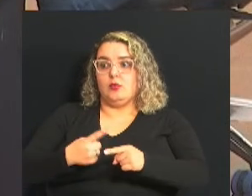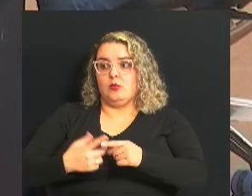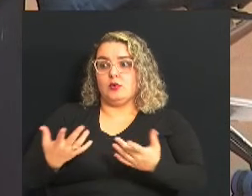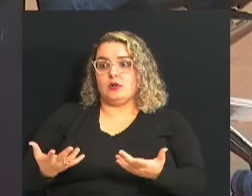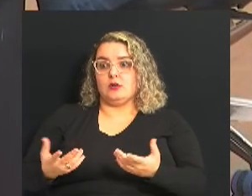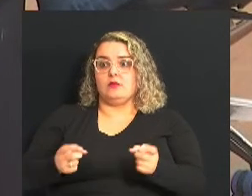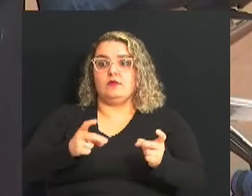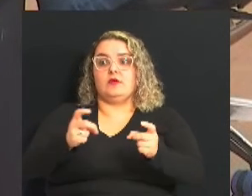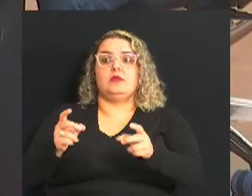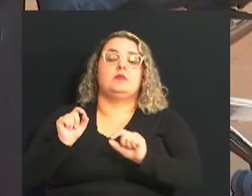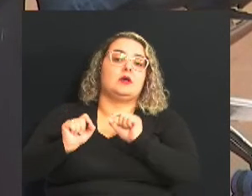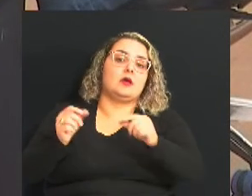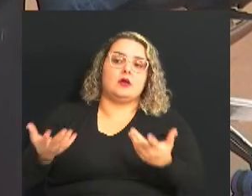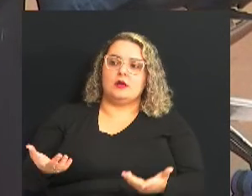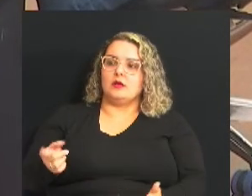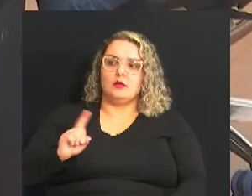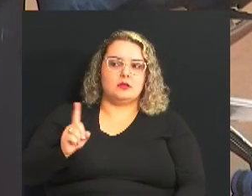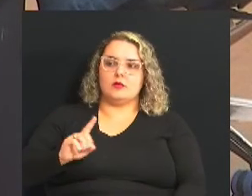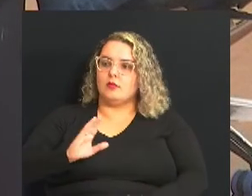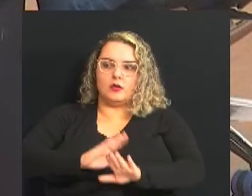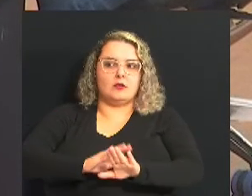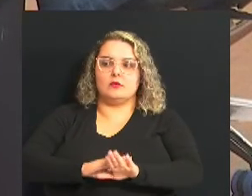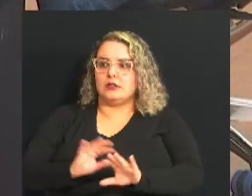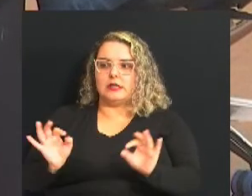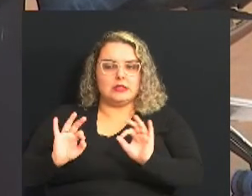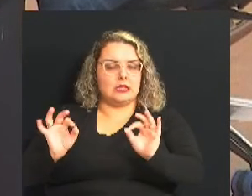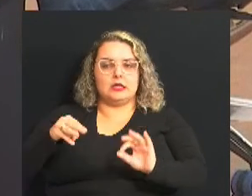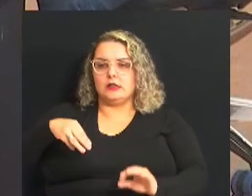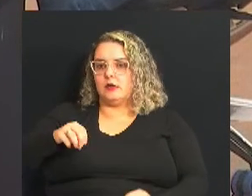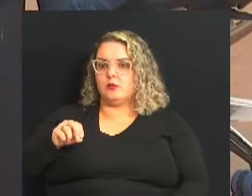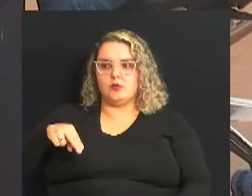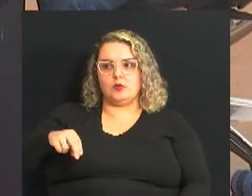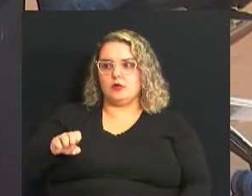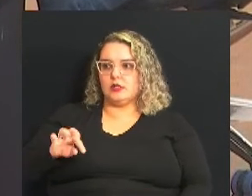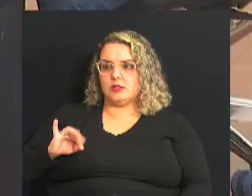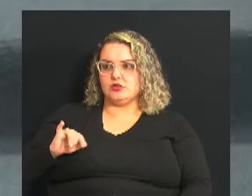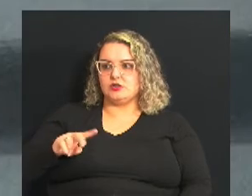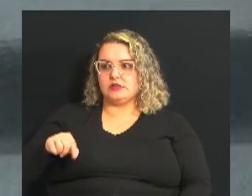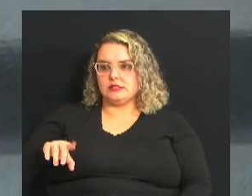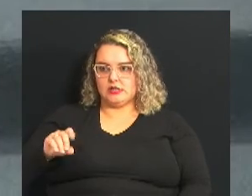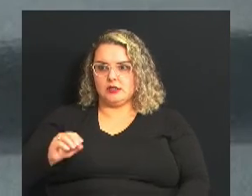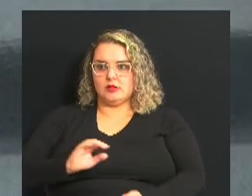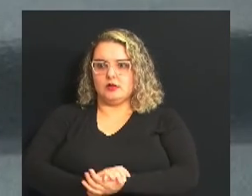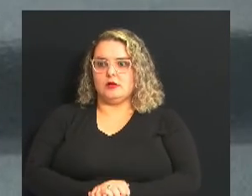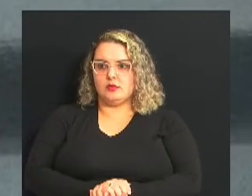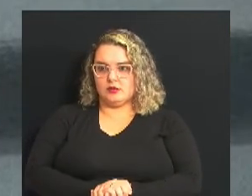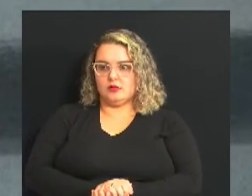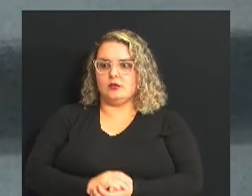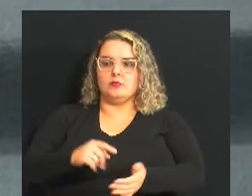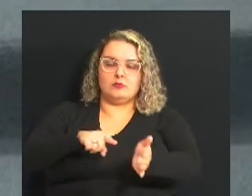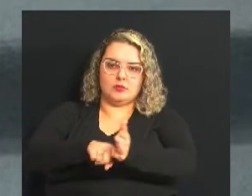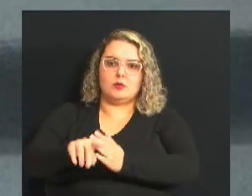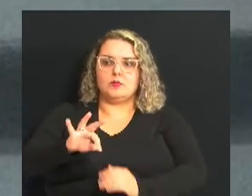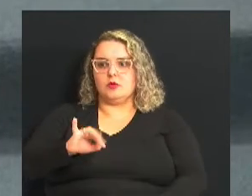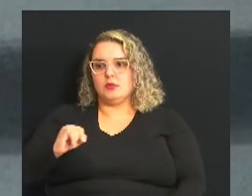exemplo? Mas não é a função, então nada é monetizado. Perfeito. E agora, de TI, duas perguntas. Primeiro,